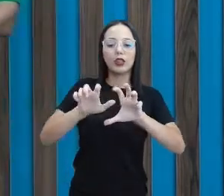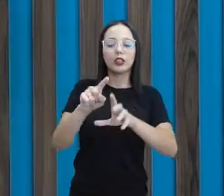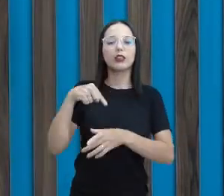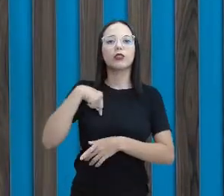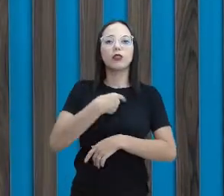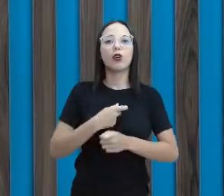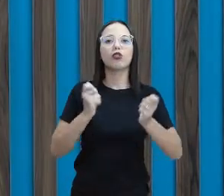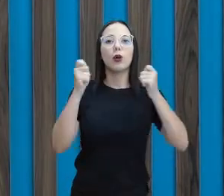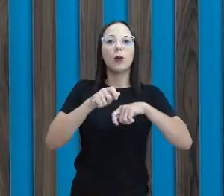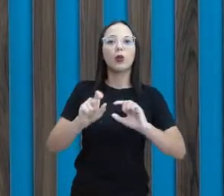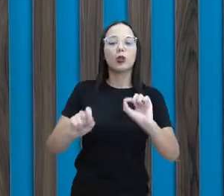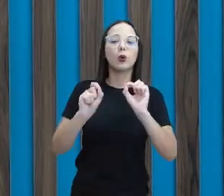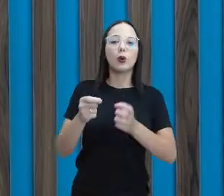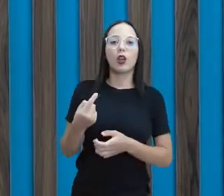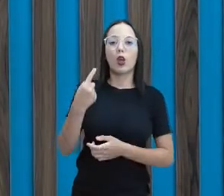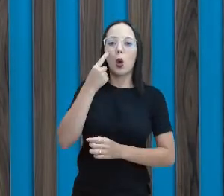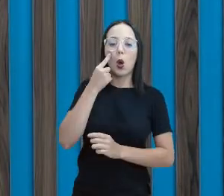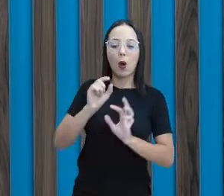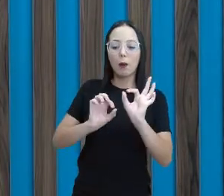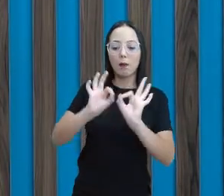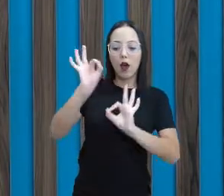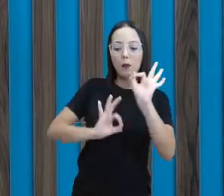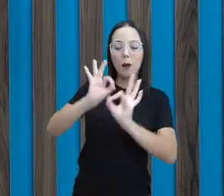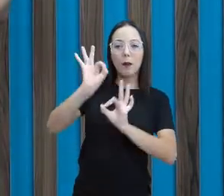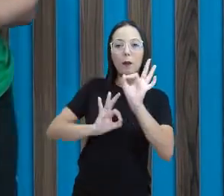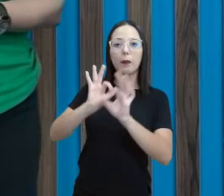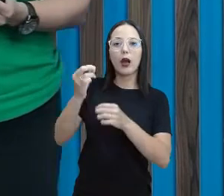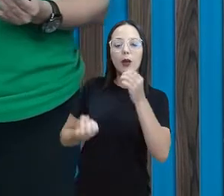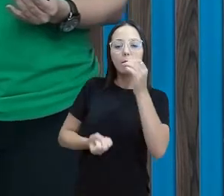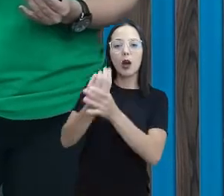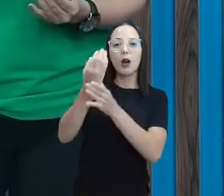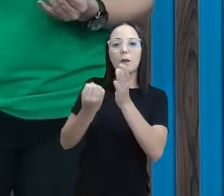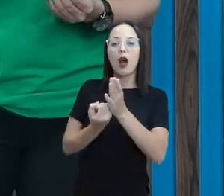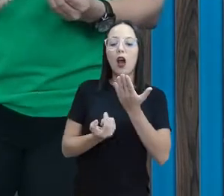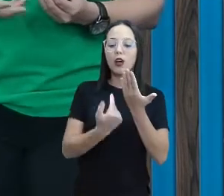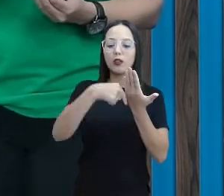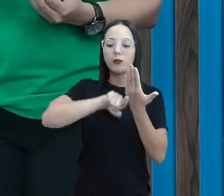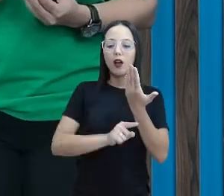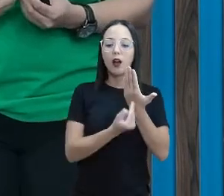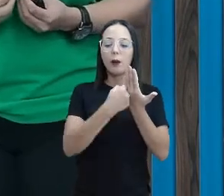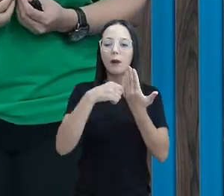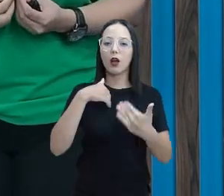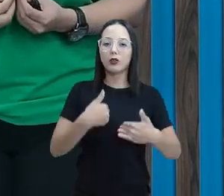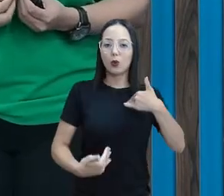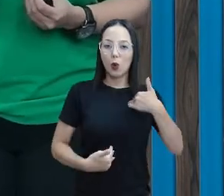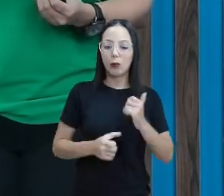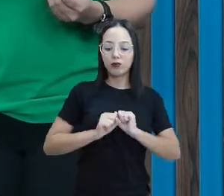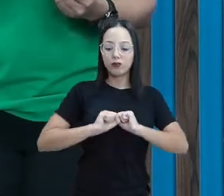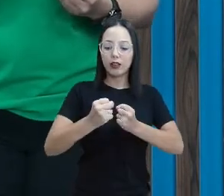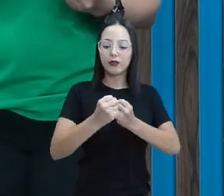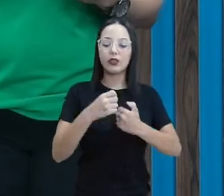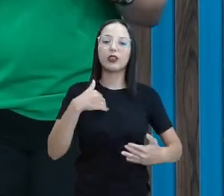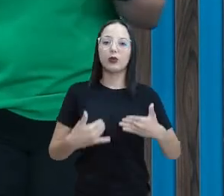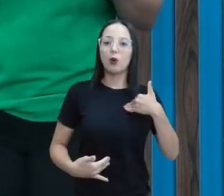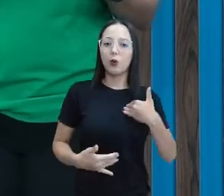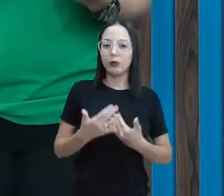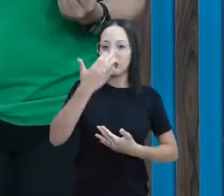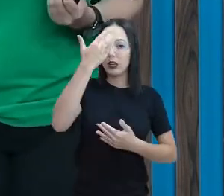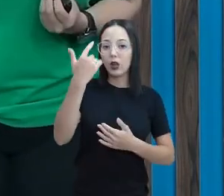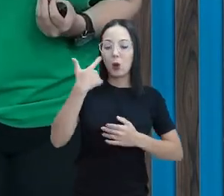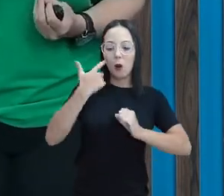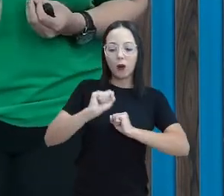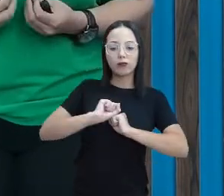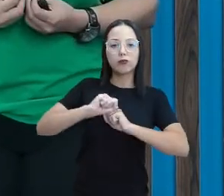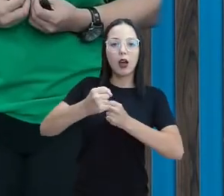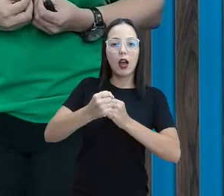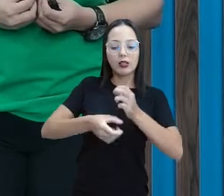pode trabalhar nisso aqui, ó, na reprogramação e produção de anticorpos. Esses anticorpos, eles iriam combater